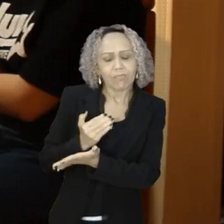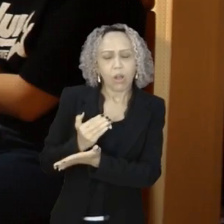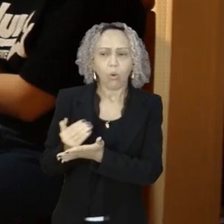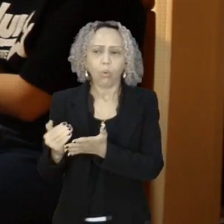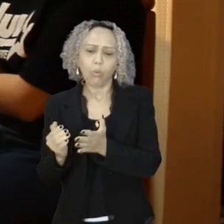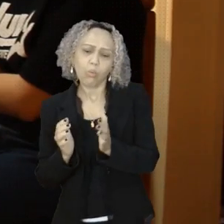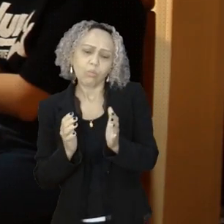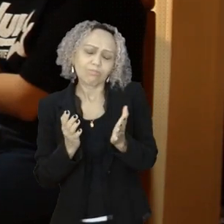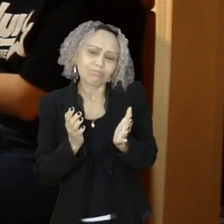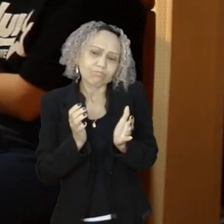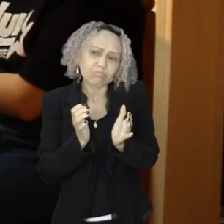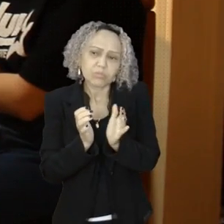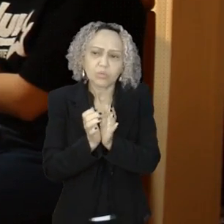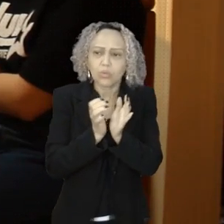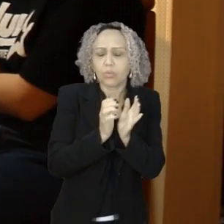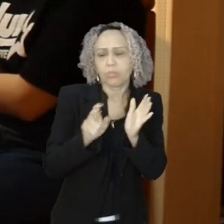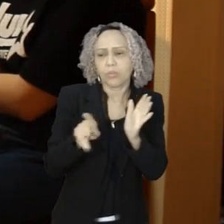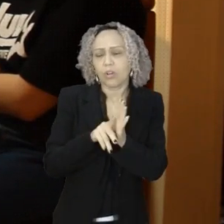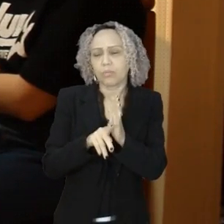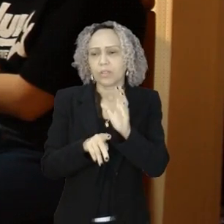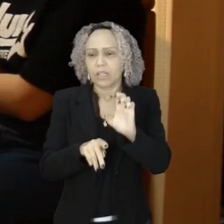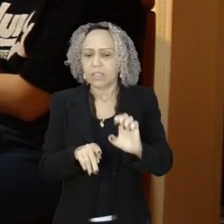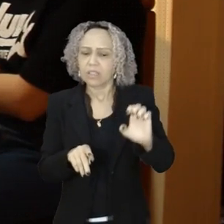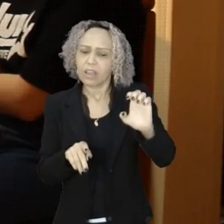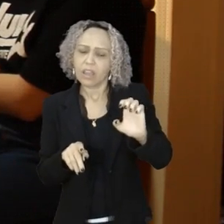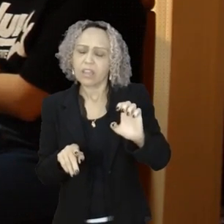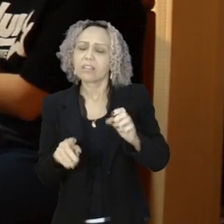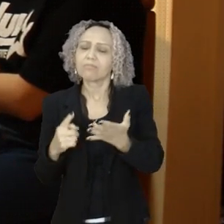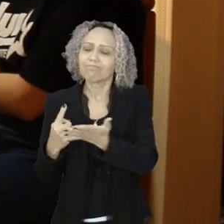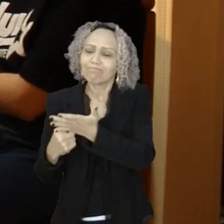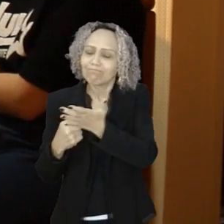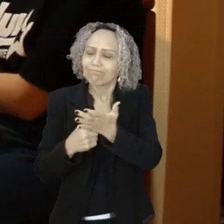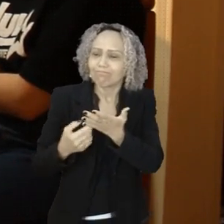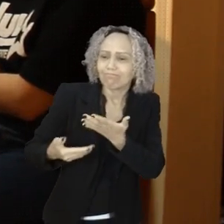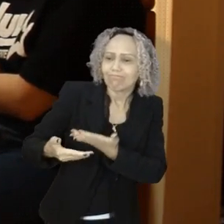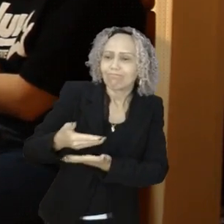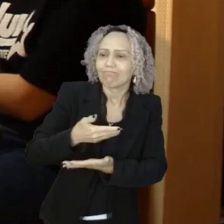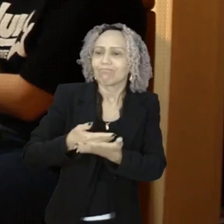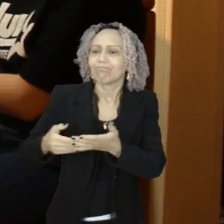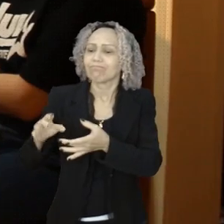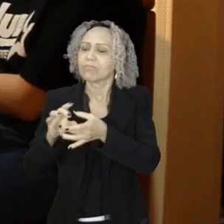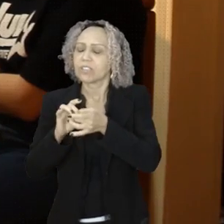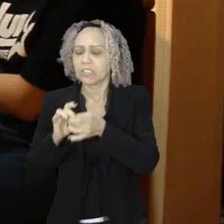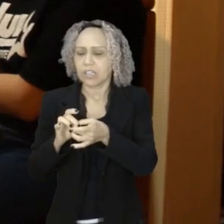da Indústria e próprios partidos mais tradicionais da esquerda e mantiveram